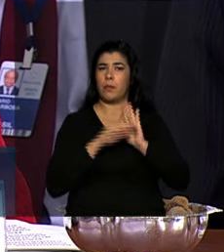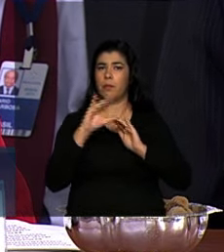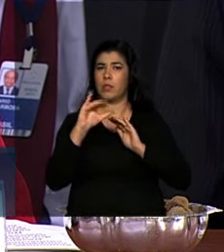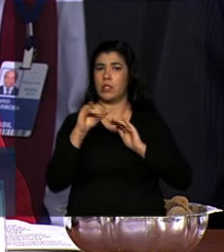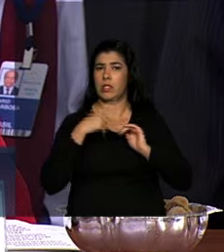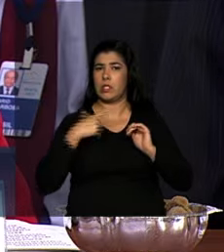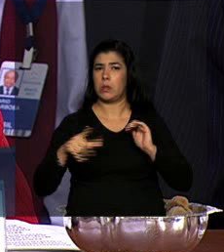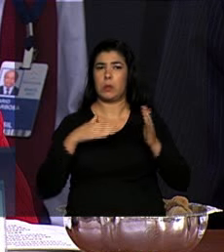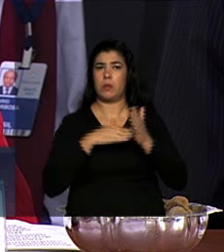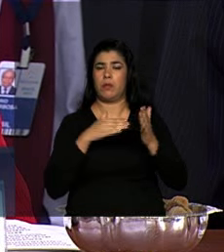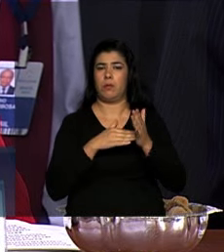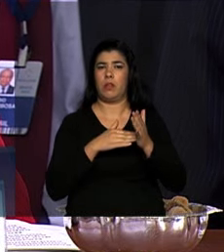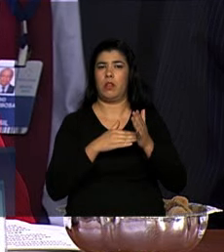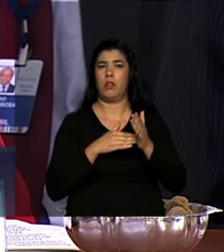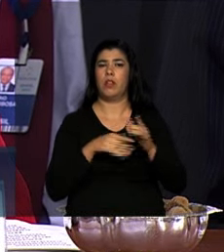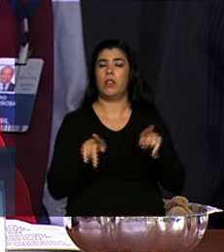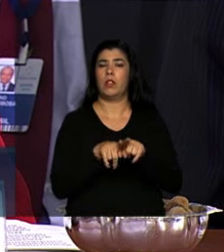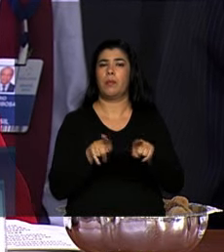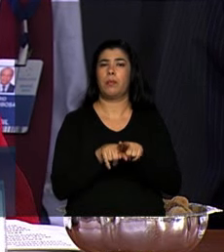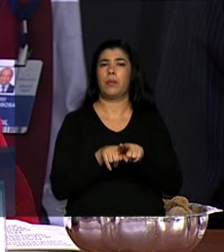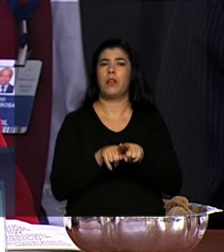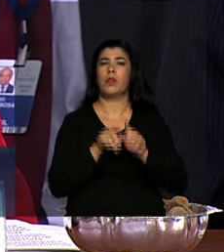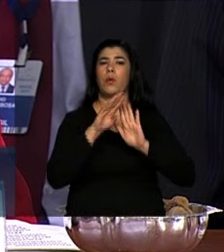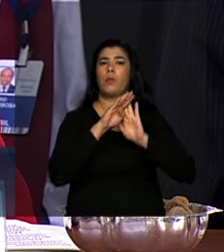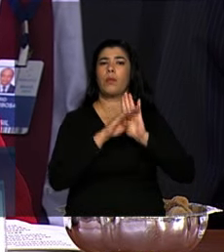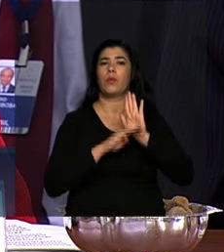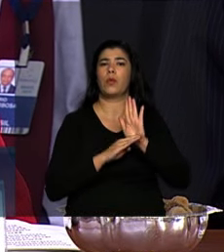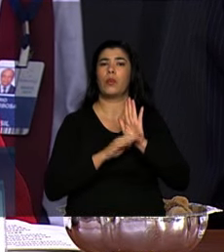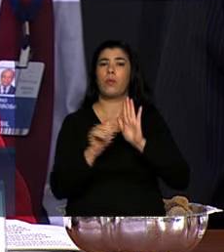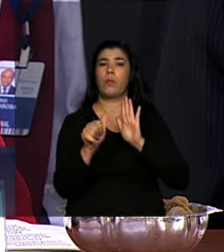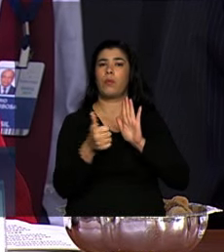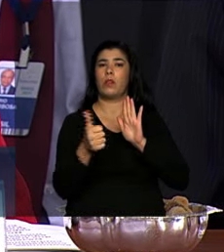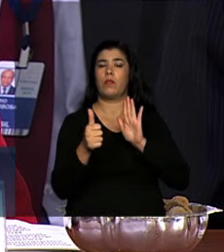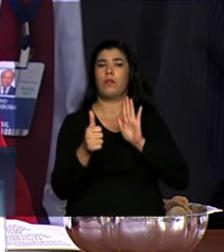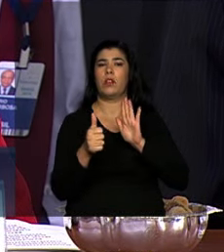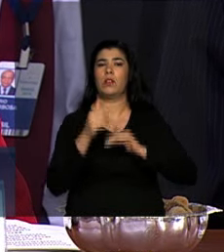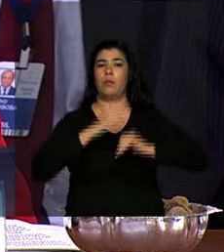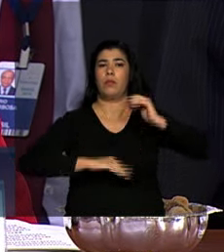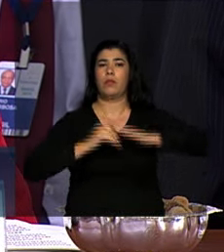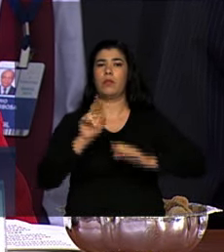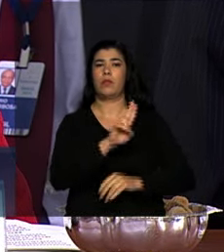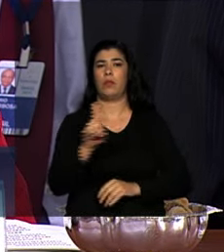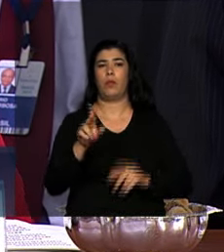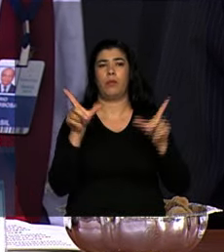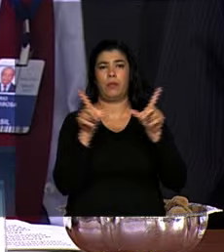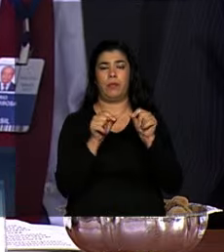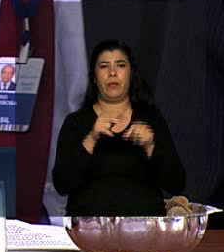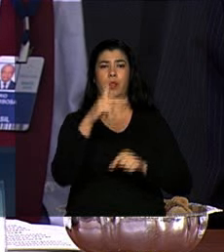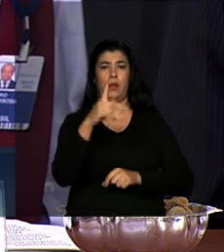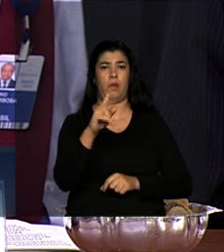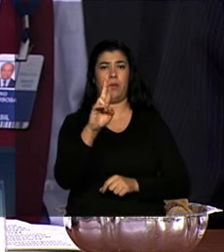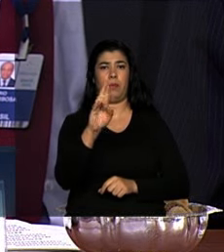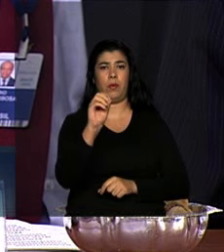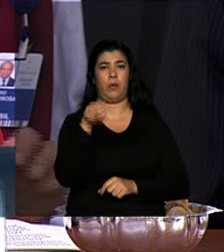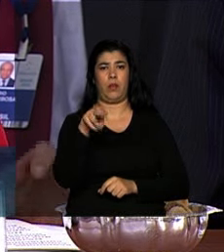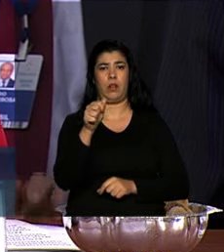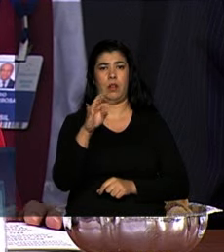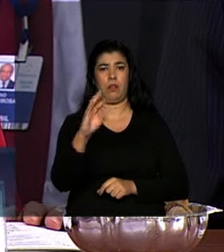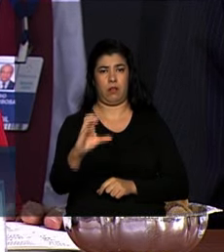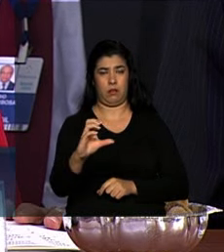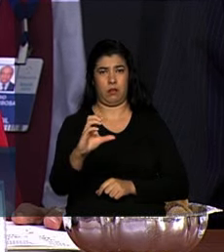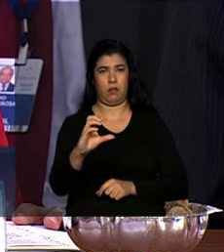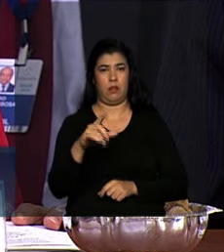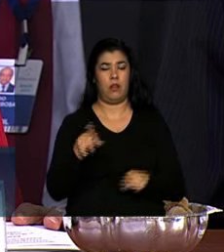o nosso programa de qualificação profissional Pronatec. A cooperação